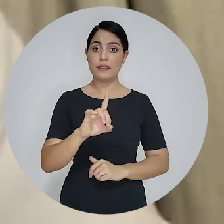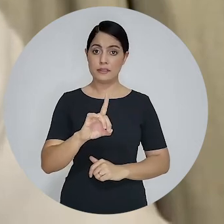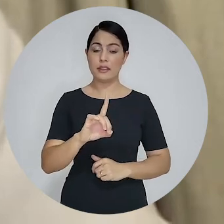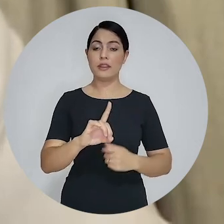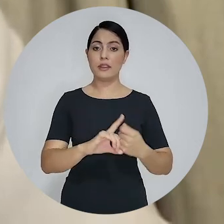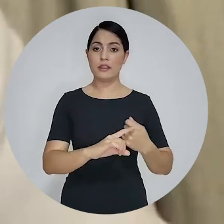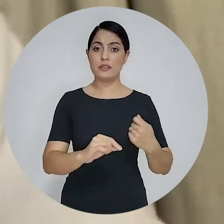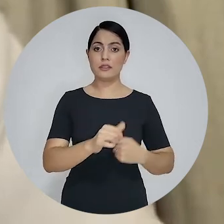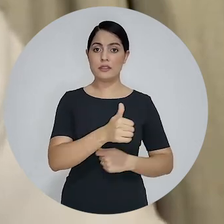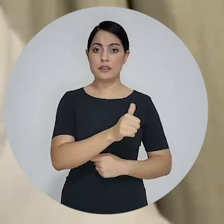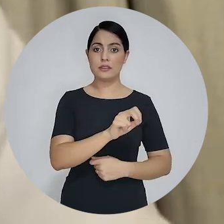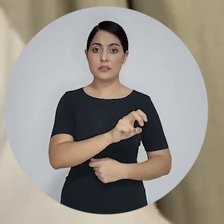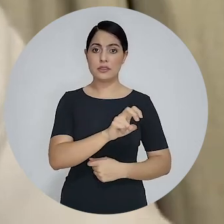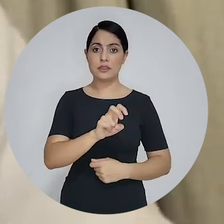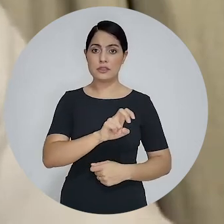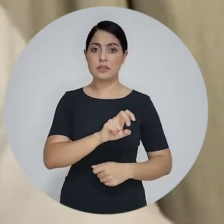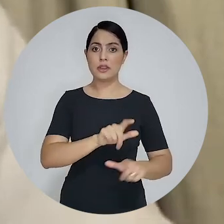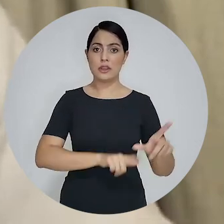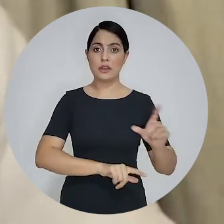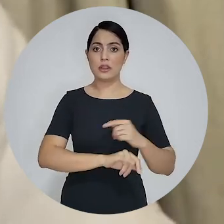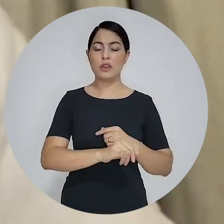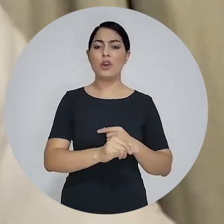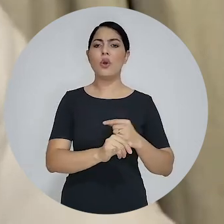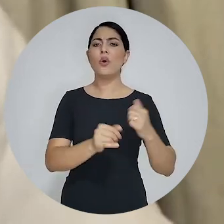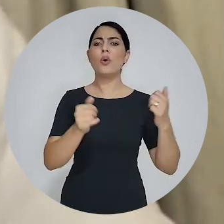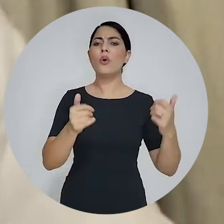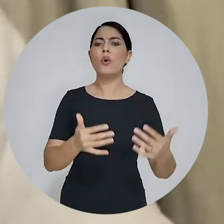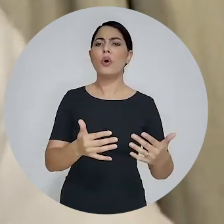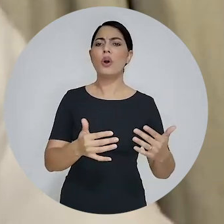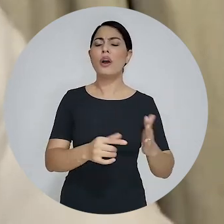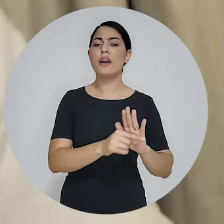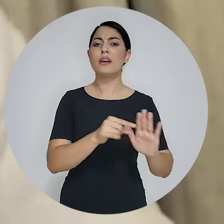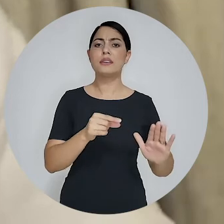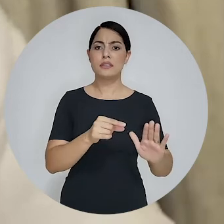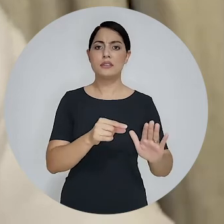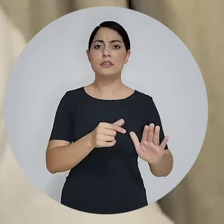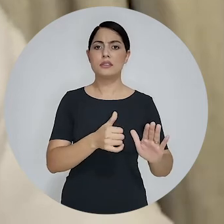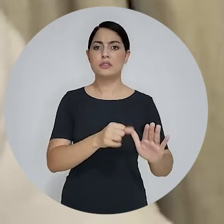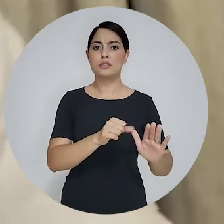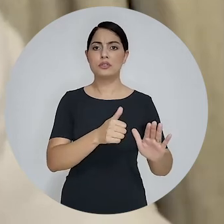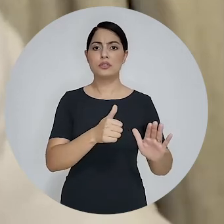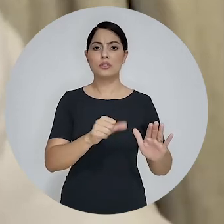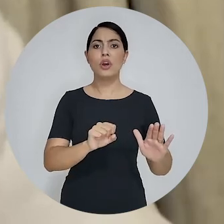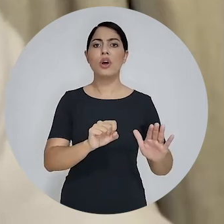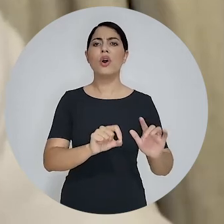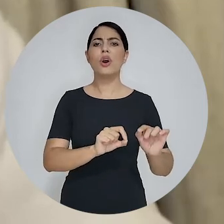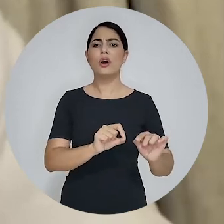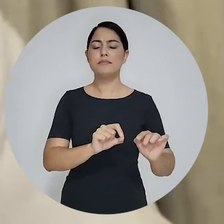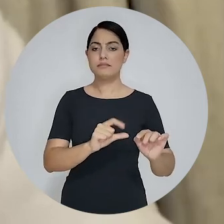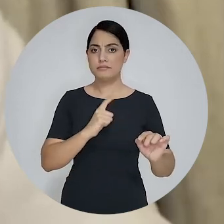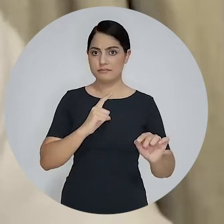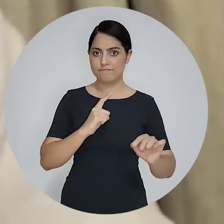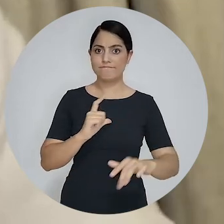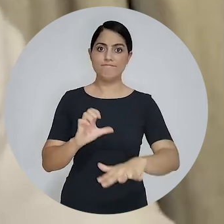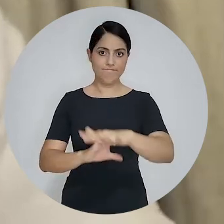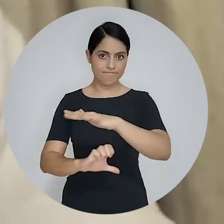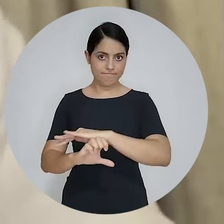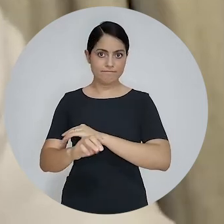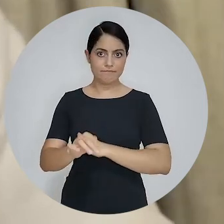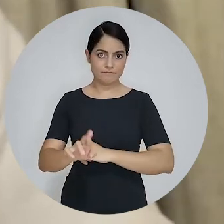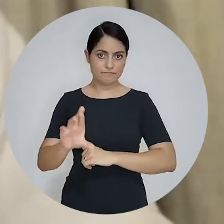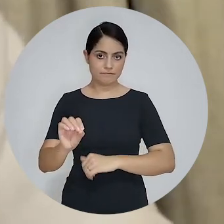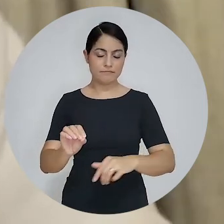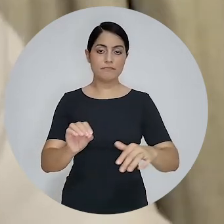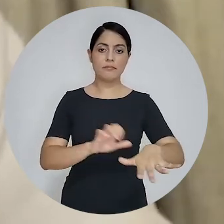artigo 55J, inciso 18, que nós teremos procedimentos simplificados para micro e pequenas empresas. Bom,